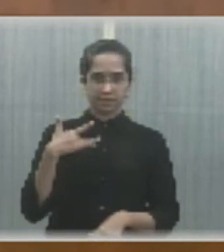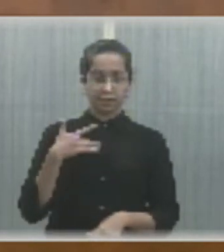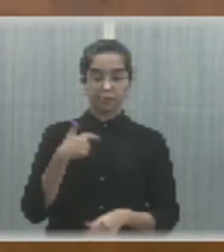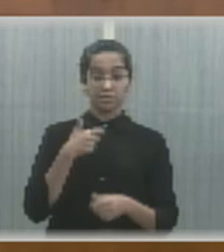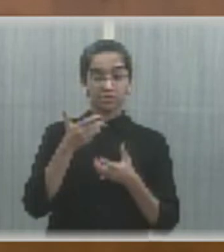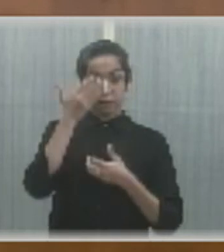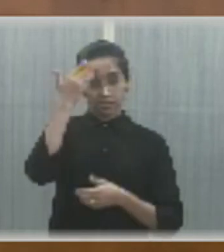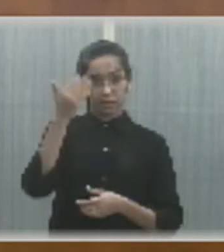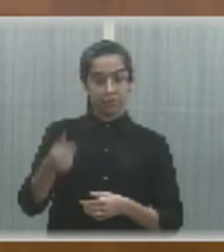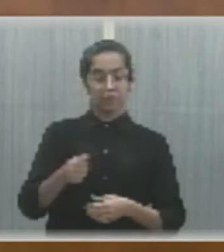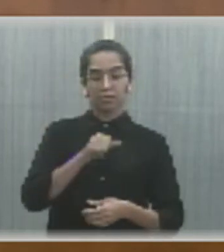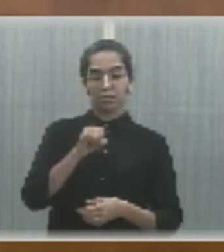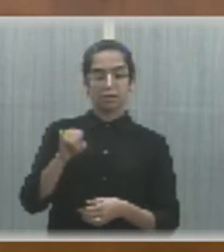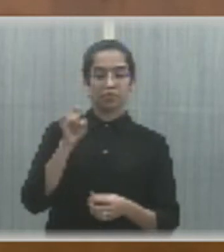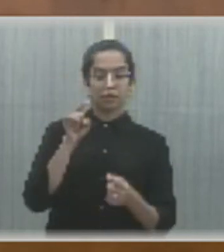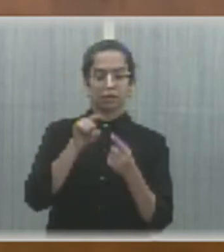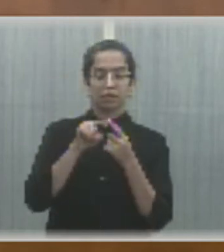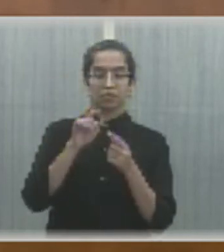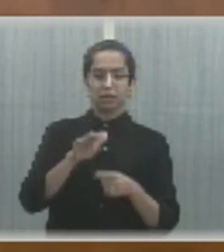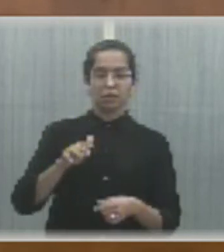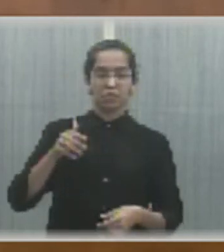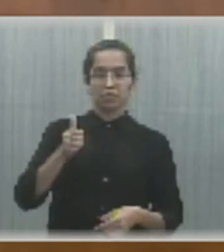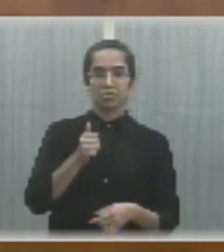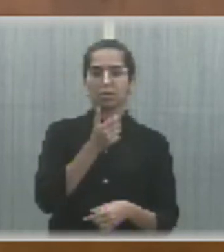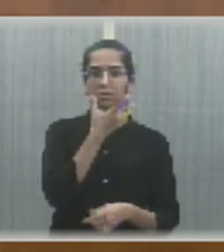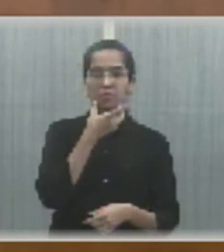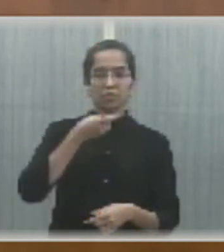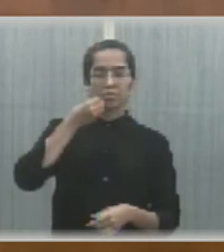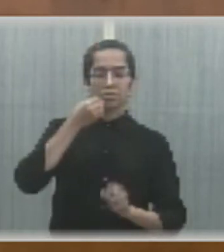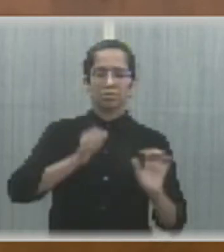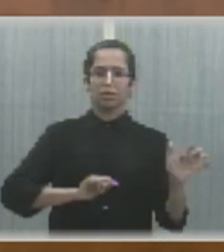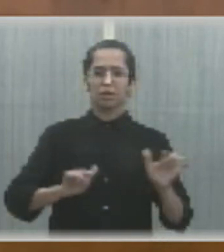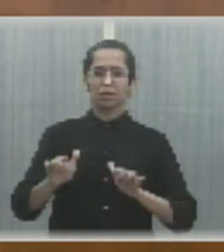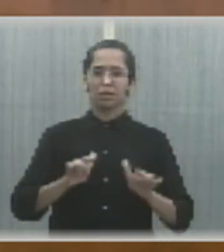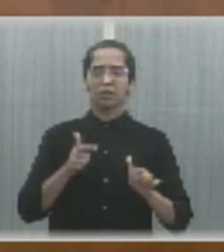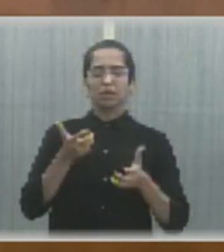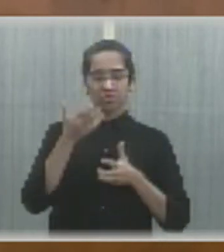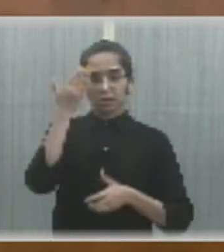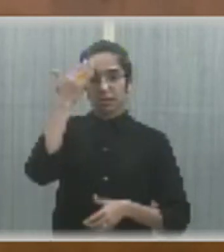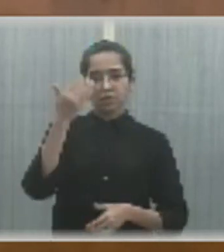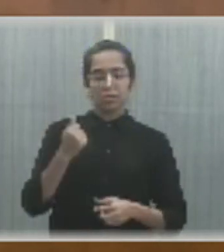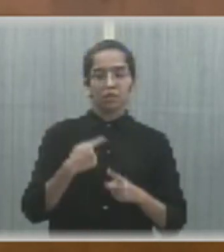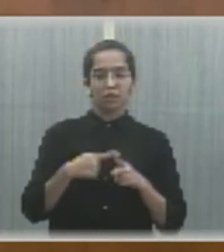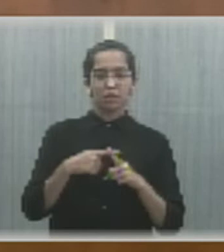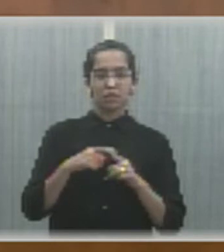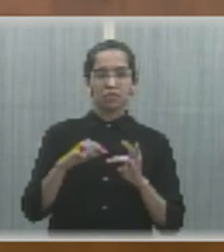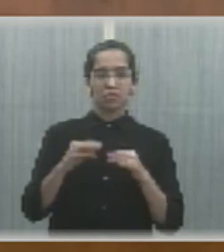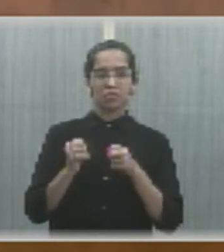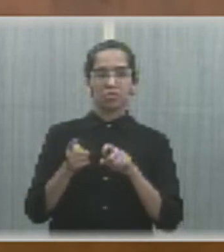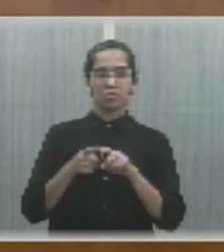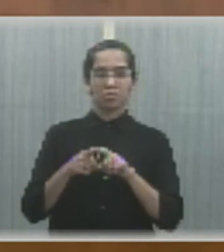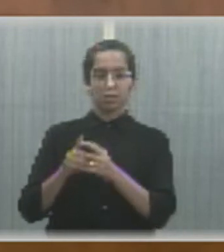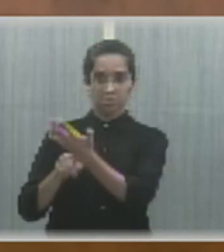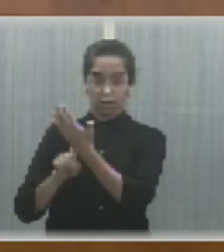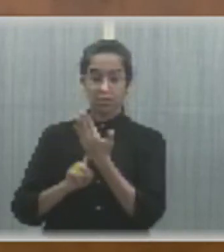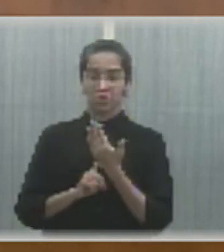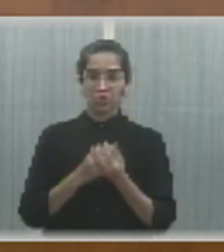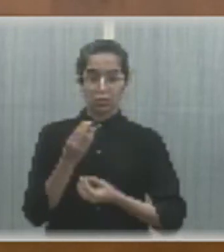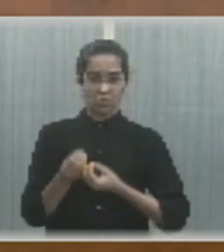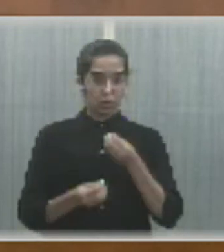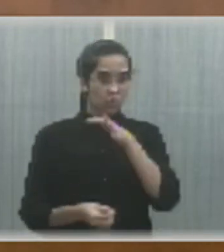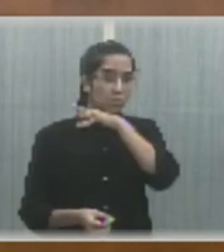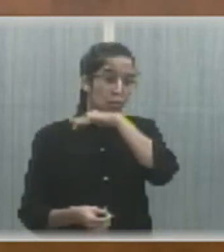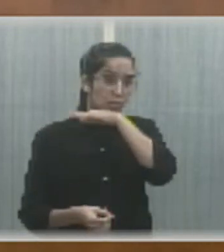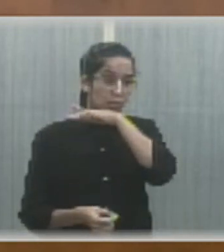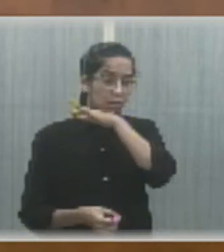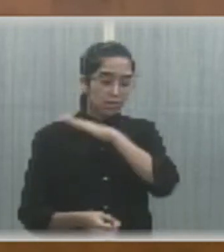está defendendo a melhoria lá das condições de trabalho, eu gostaria de saber, porque eu recebo dos próprios médicos a situação de penúria lá, e